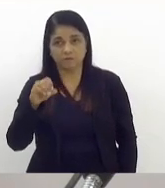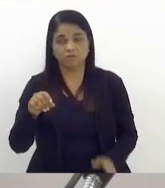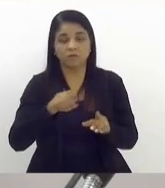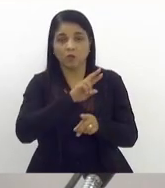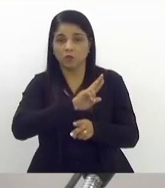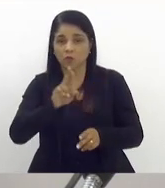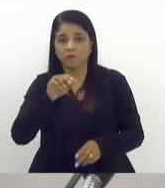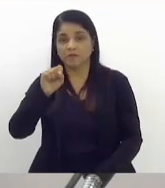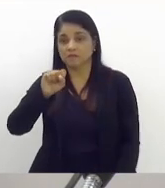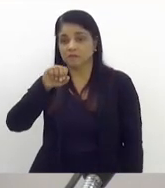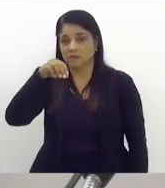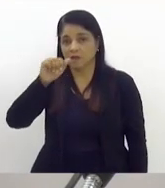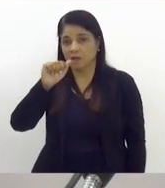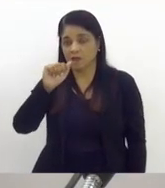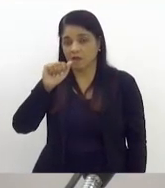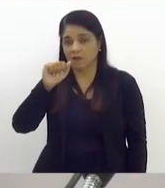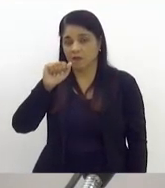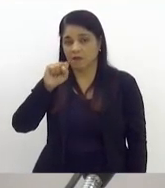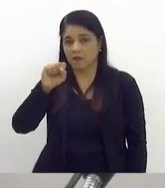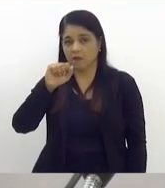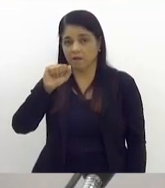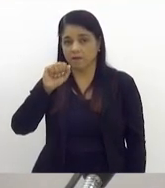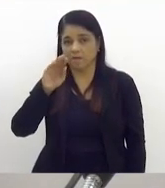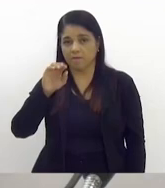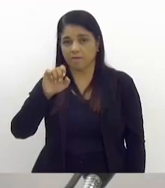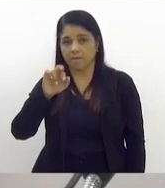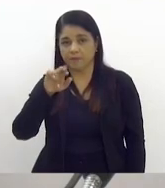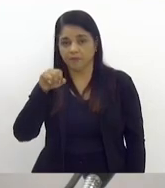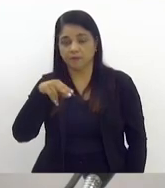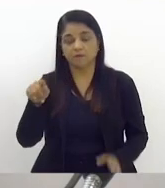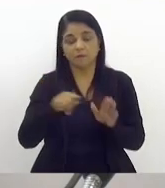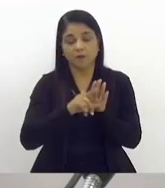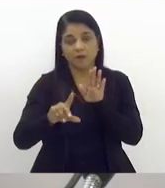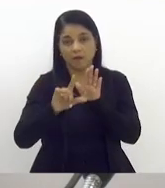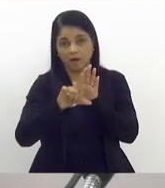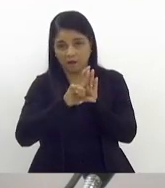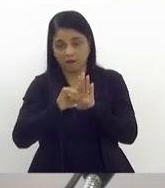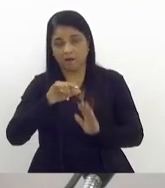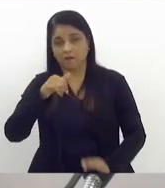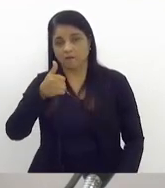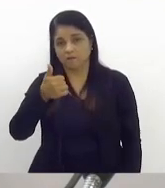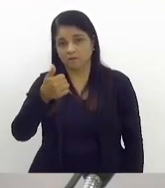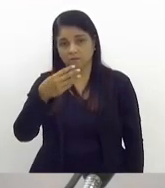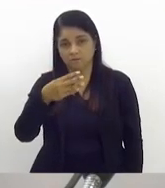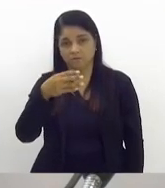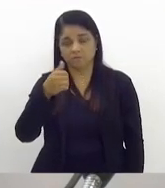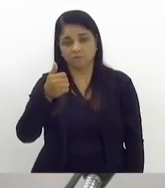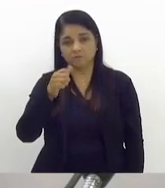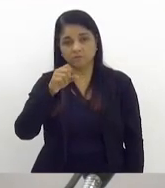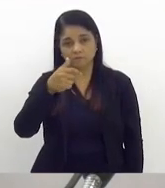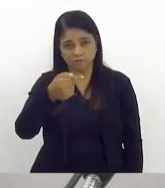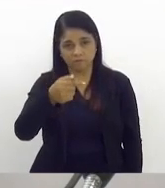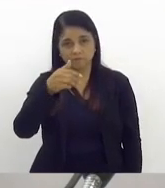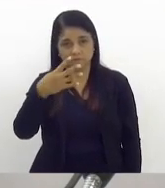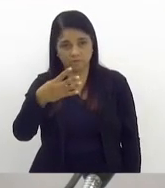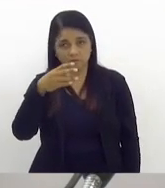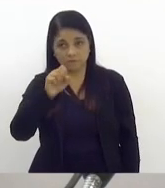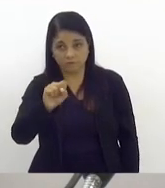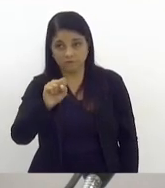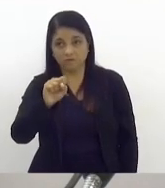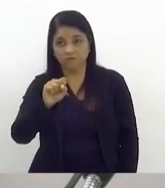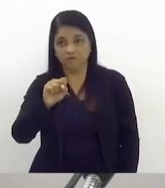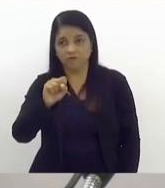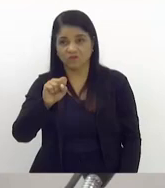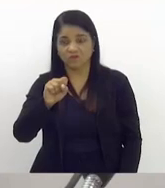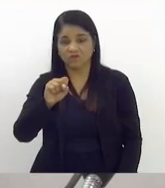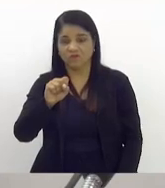como Sabino Arias. Convolou-se a Lei Federal 14.428, denominando o futuro viaduto como Ademir de Barros. Ou seja, é um tema